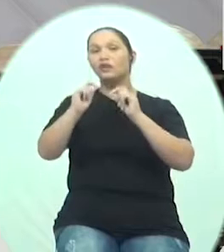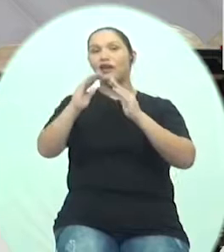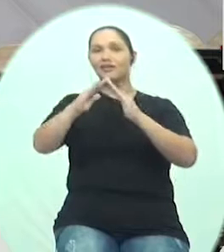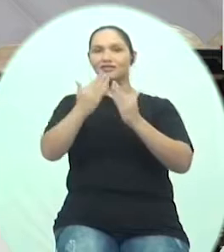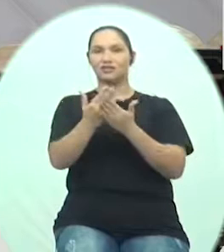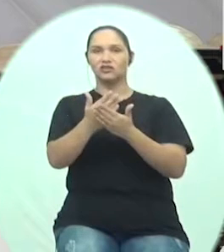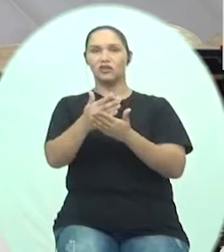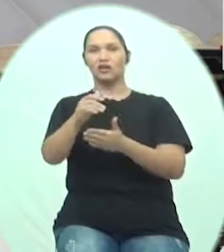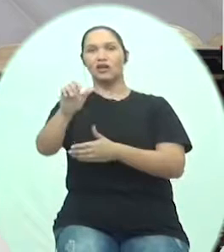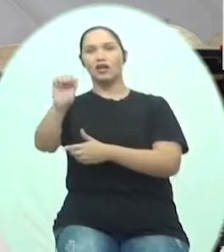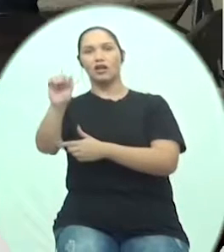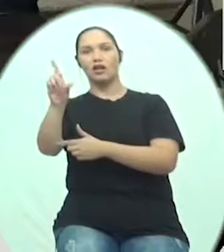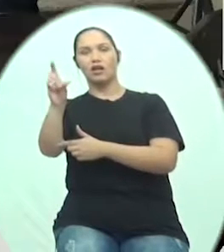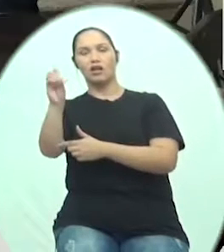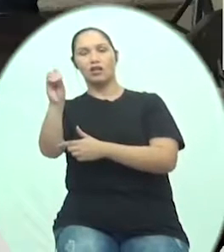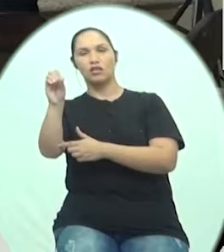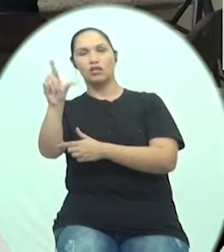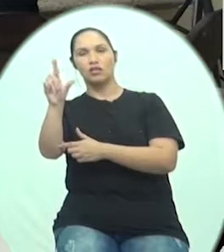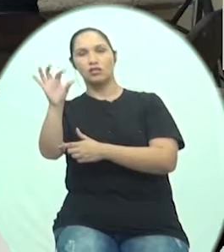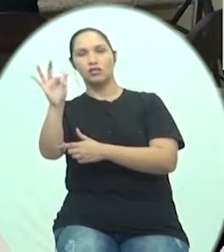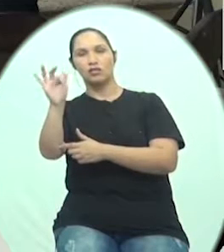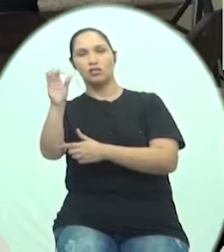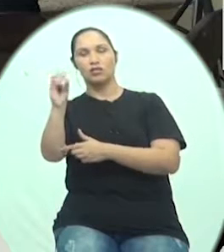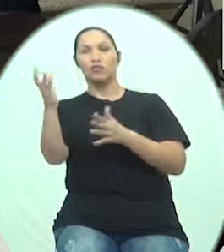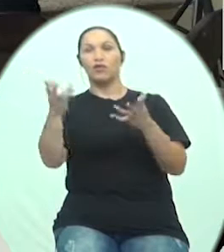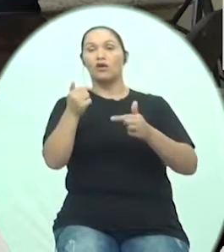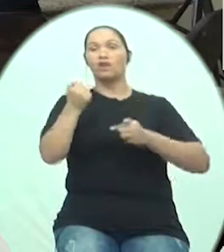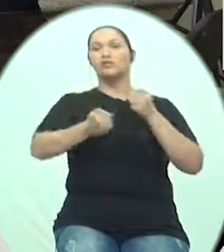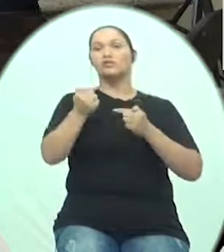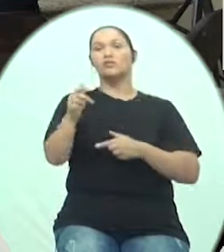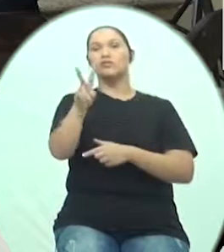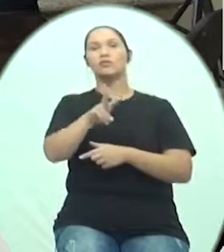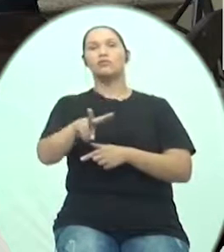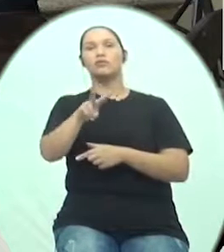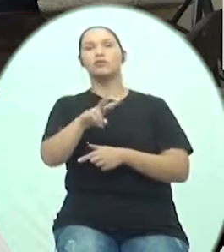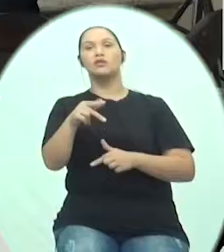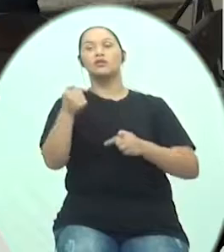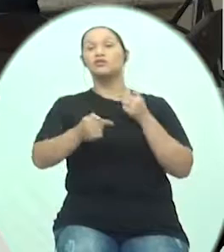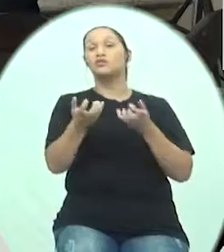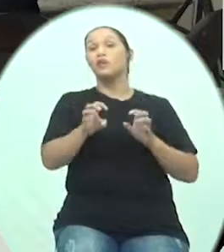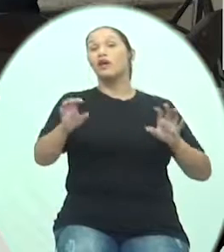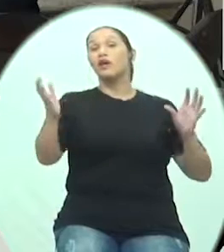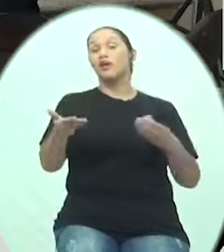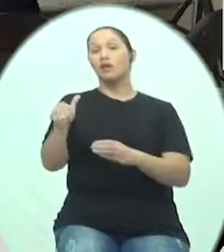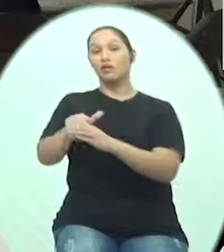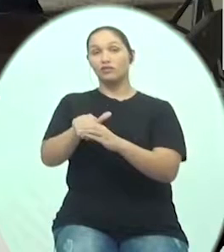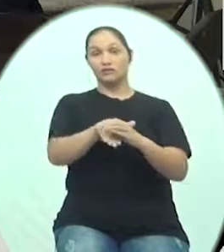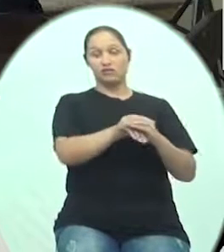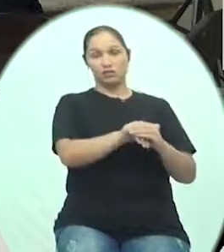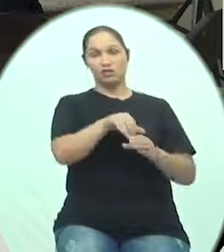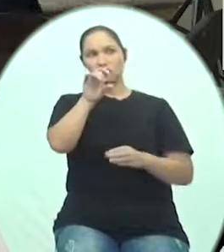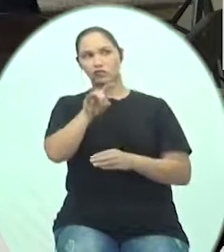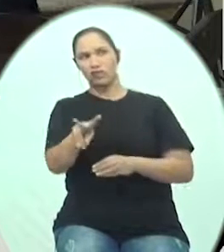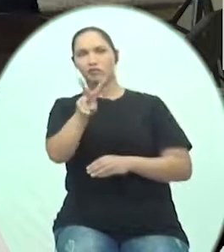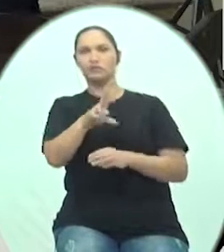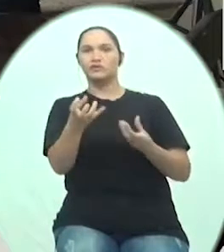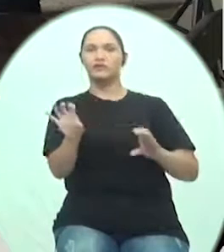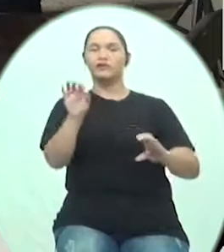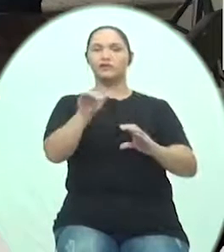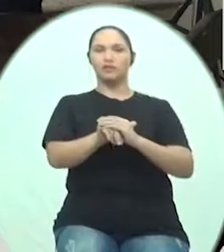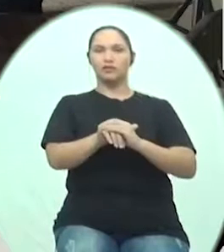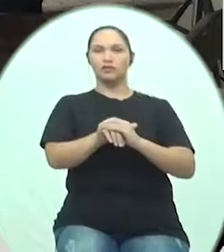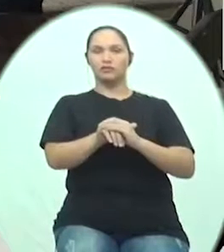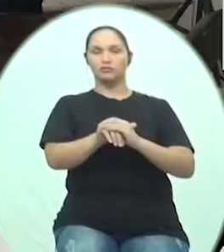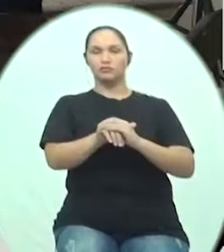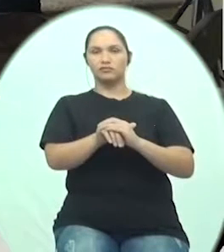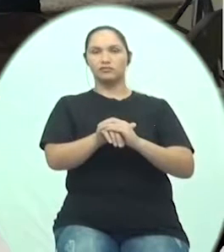bque o requerimento está em discussão não havendo Quem Queira discutir o requerimento está em votação os favoráveis permane como